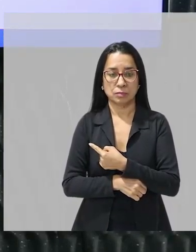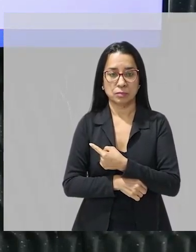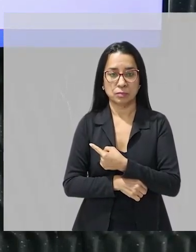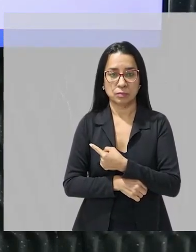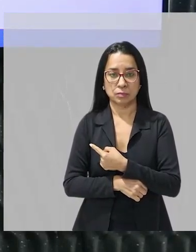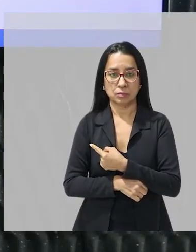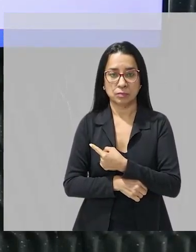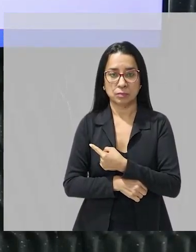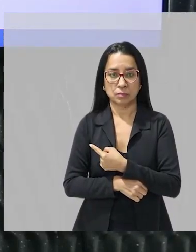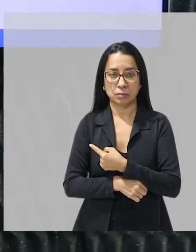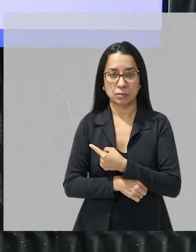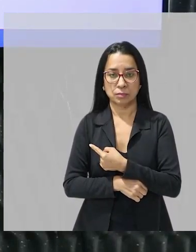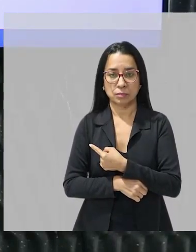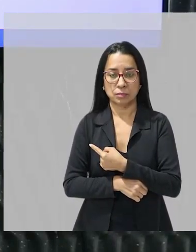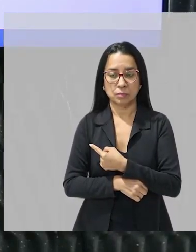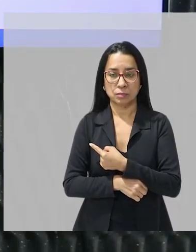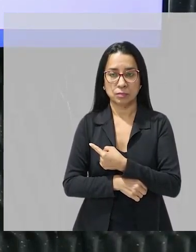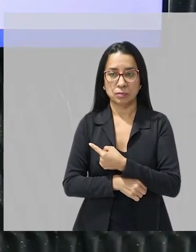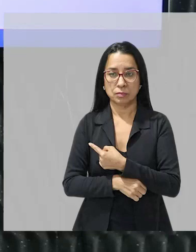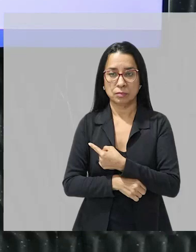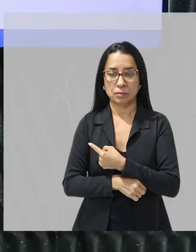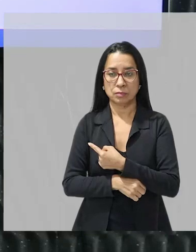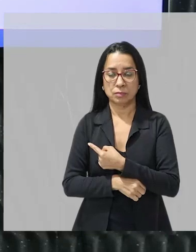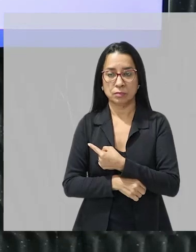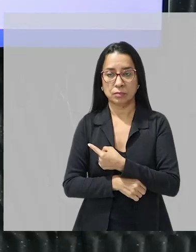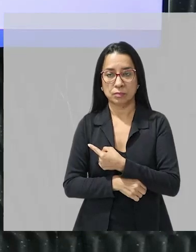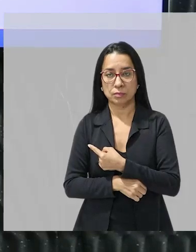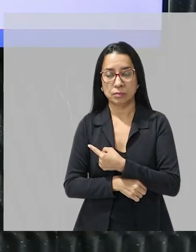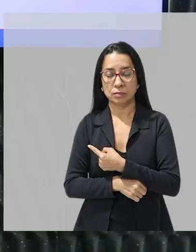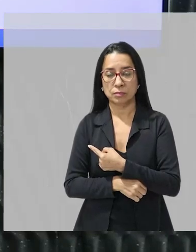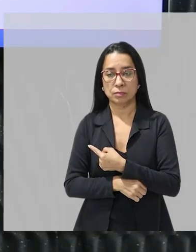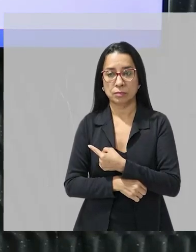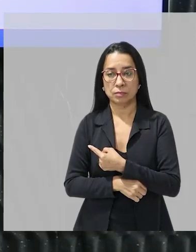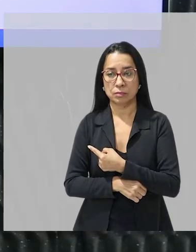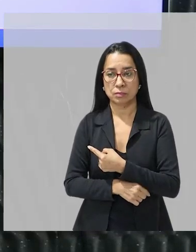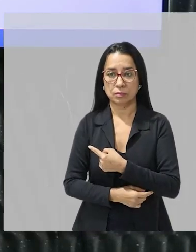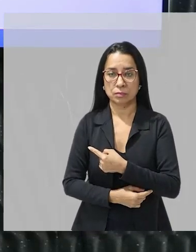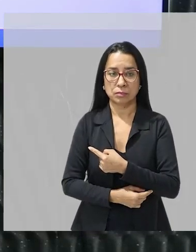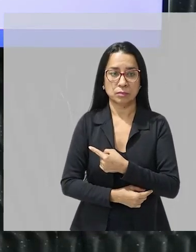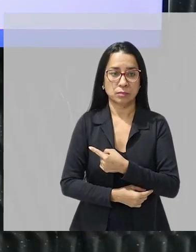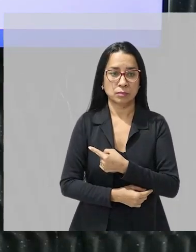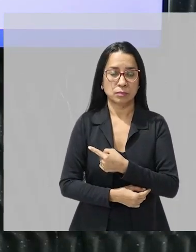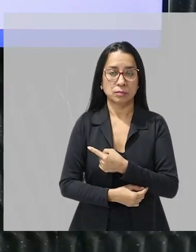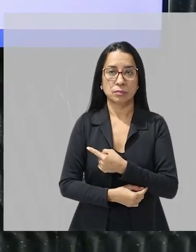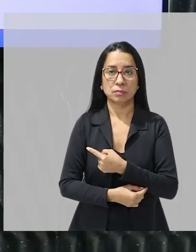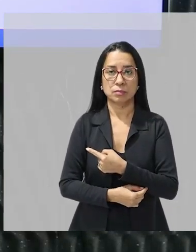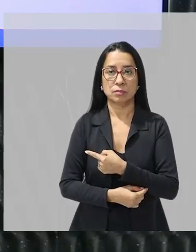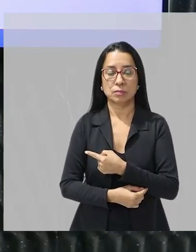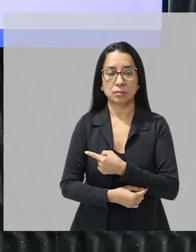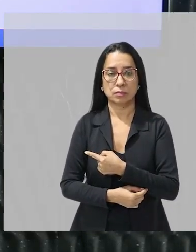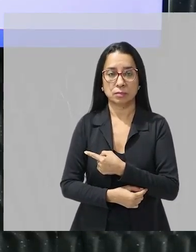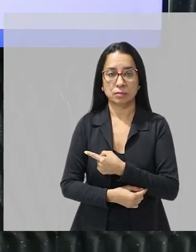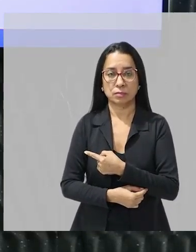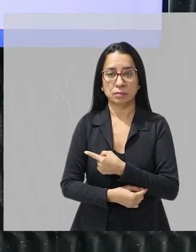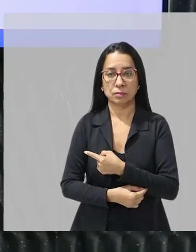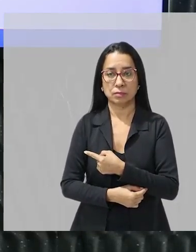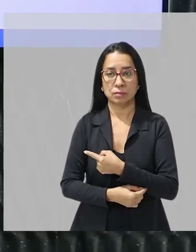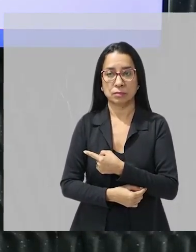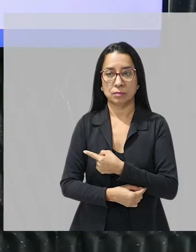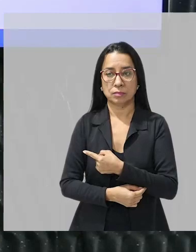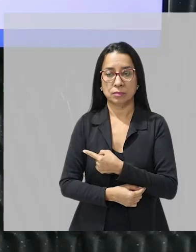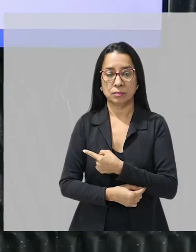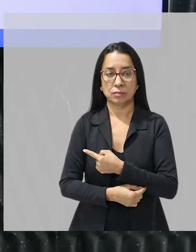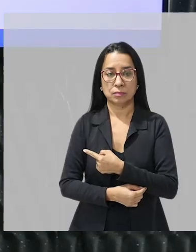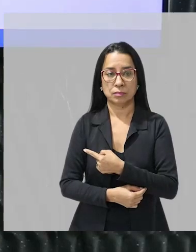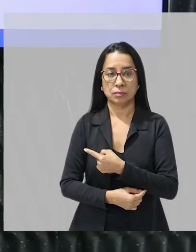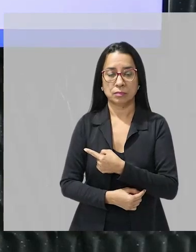organismo. Por essa razão, muitos atletas apresentam mal-estar. Esse mal-estar ele vem aqui, ó, dores